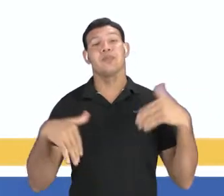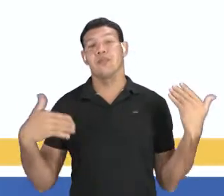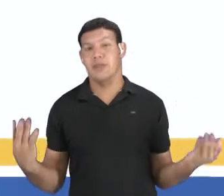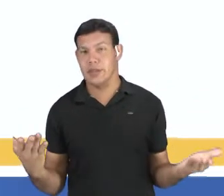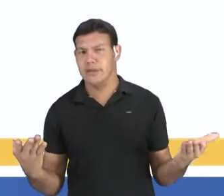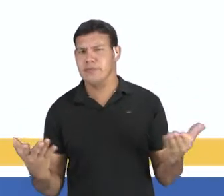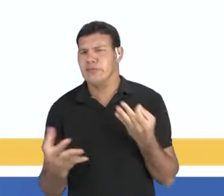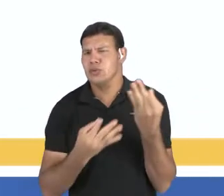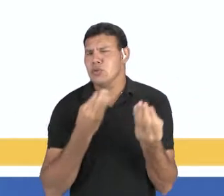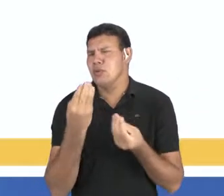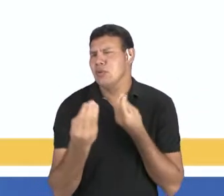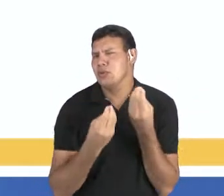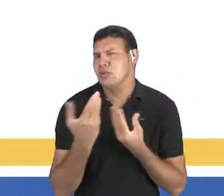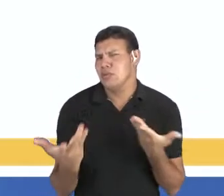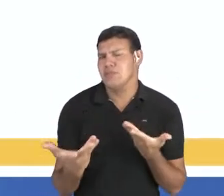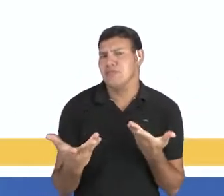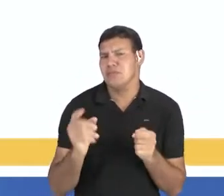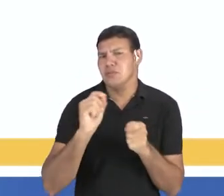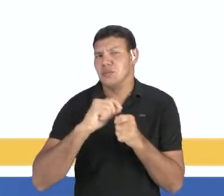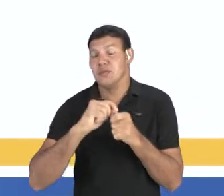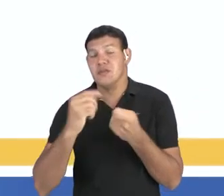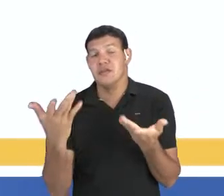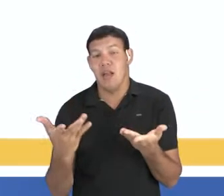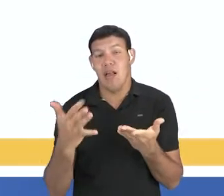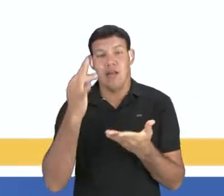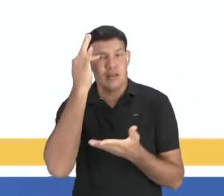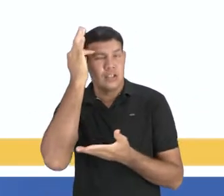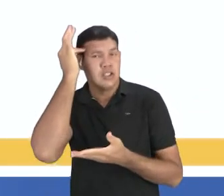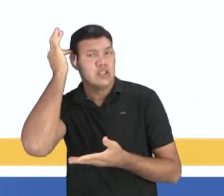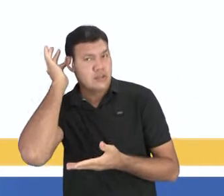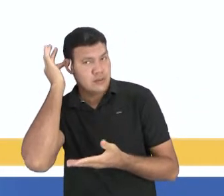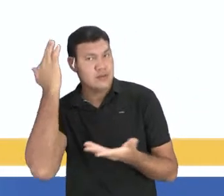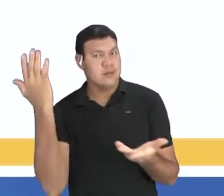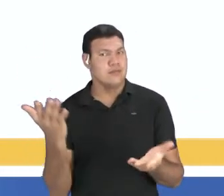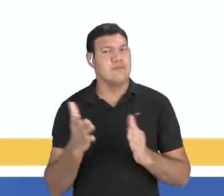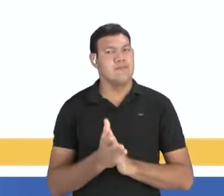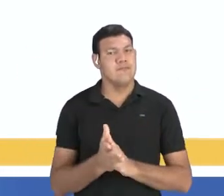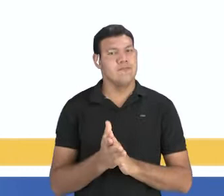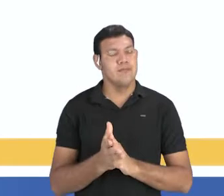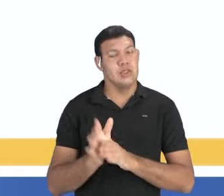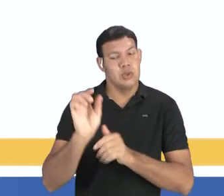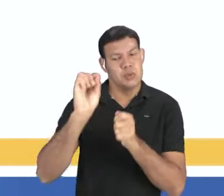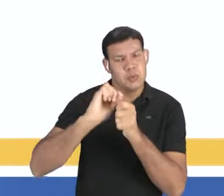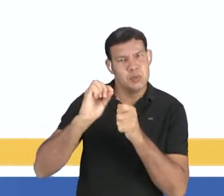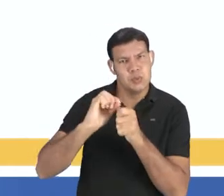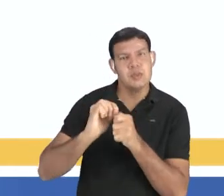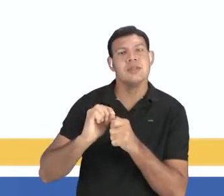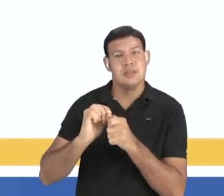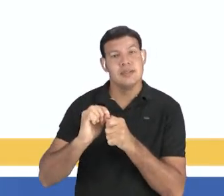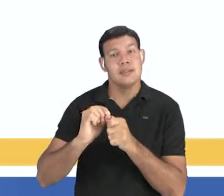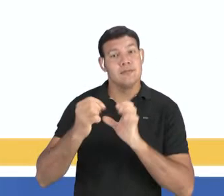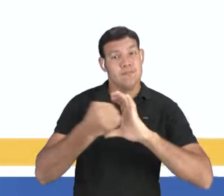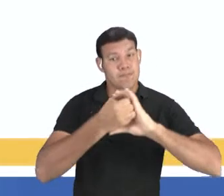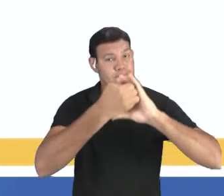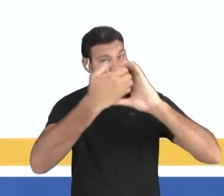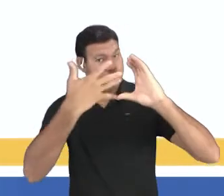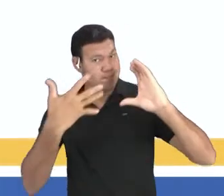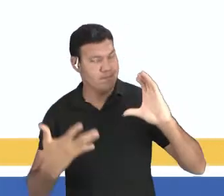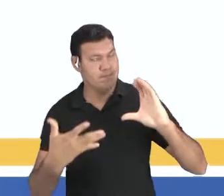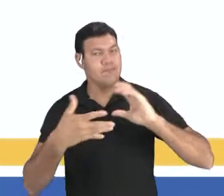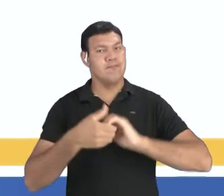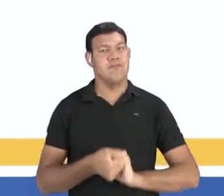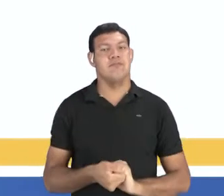como era a produção do sistema feudal Ah então você é um sistema de produção feudal era caracterizado